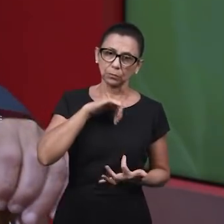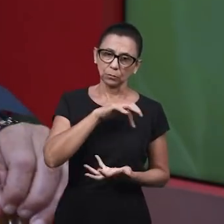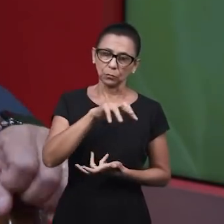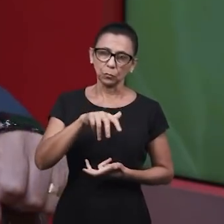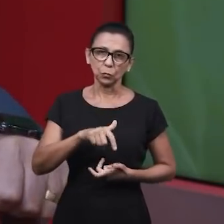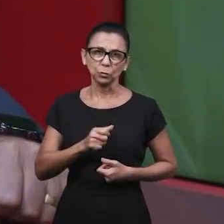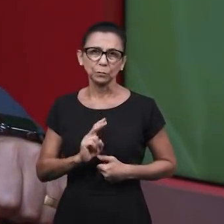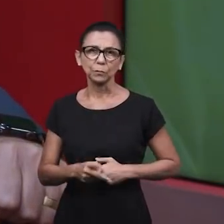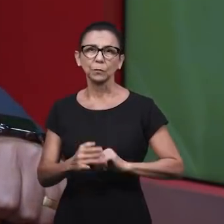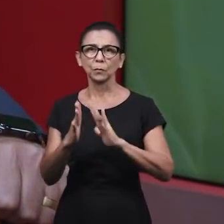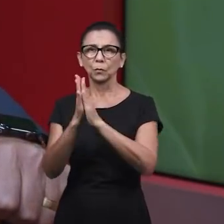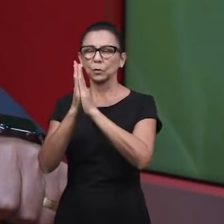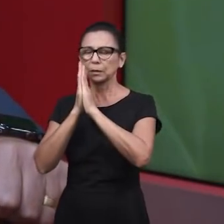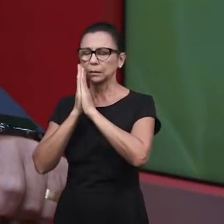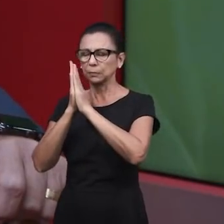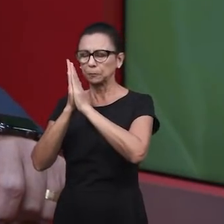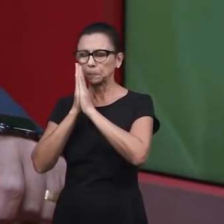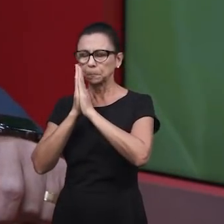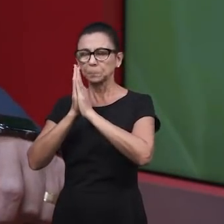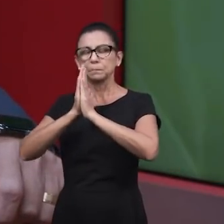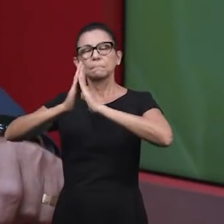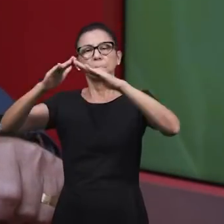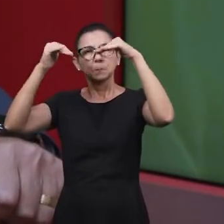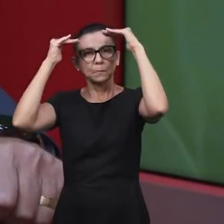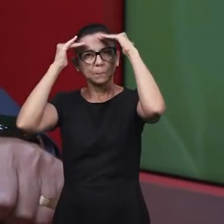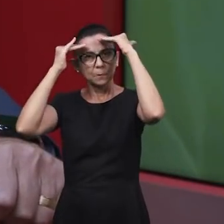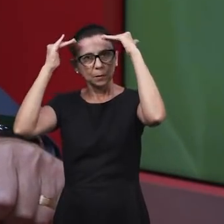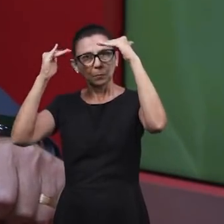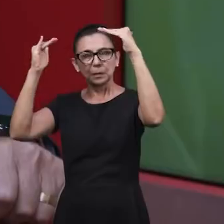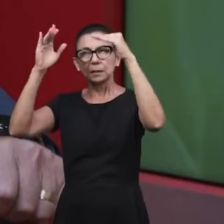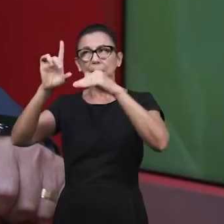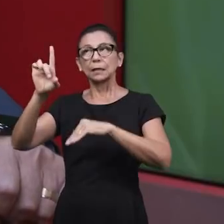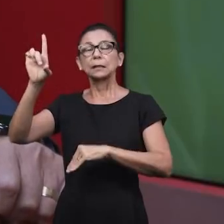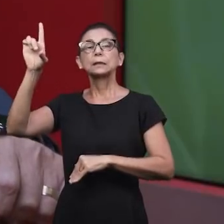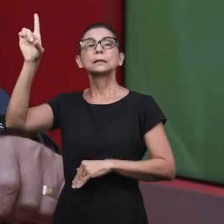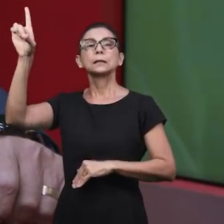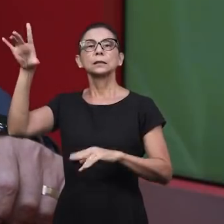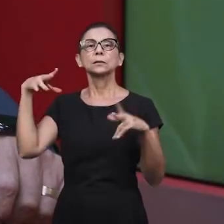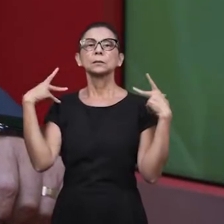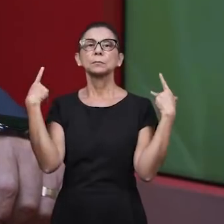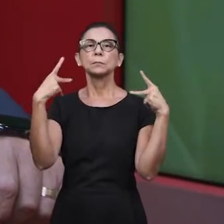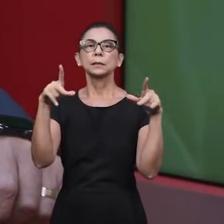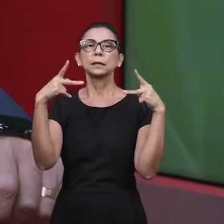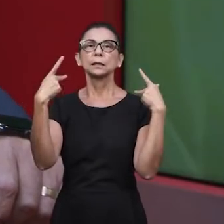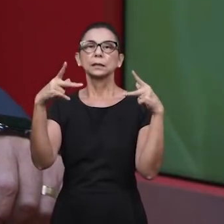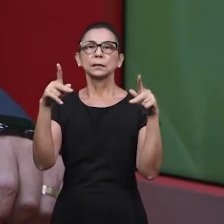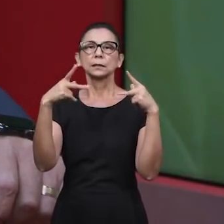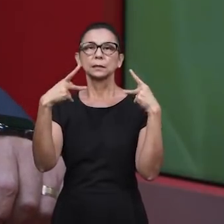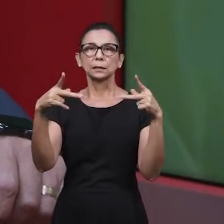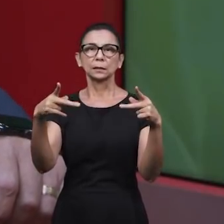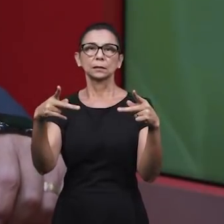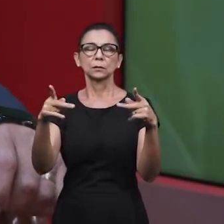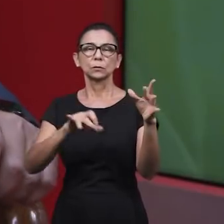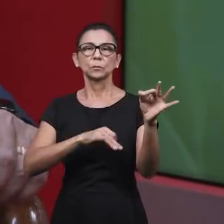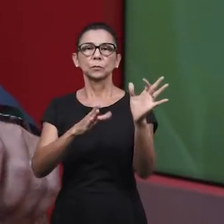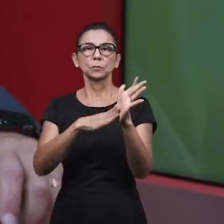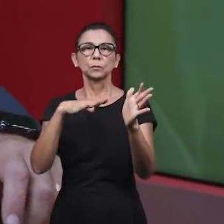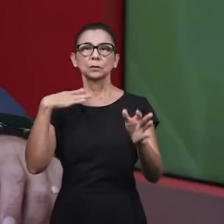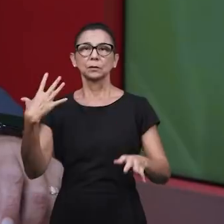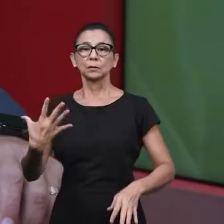pela oração, pela obediência, a pregação das boas novas de